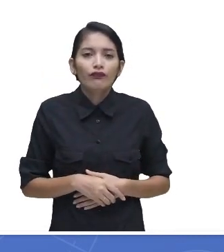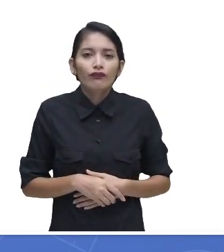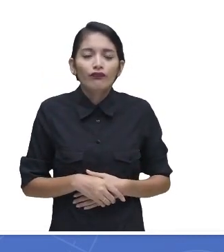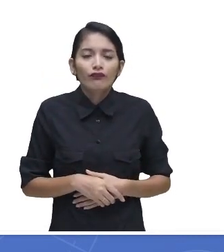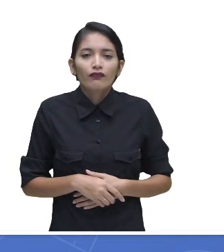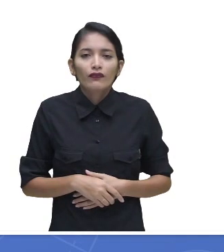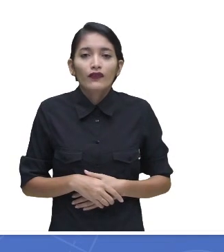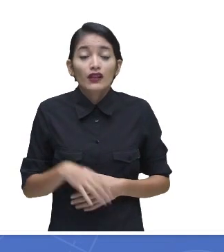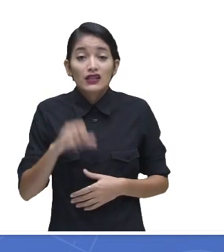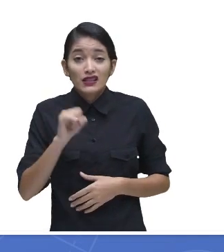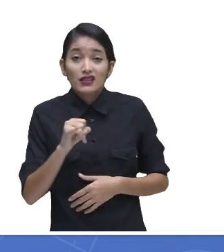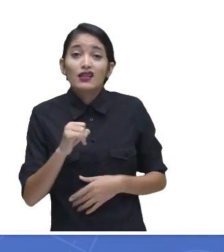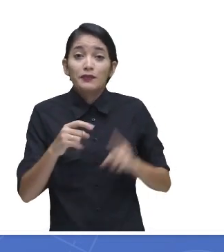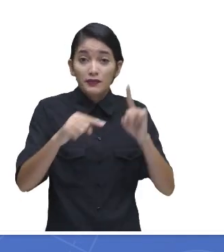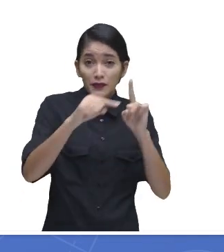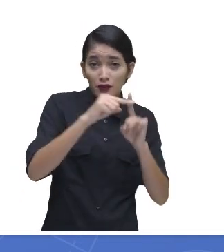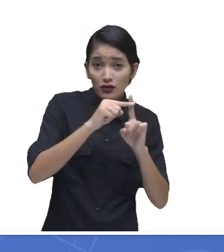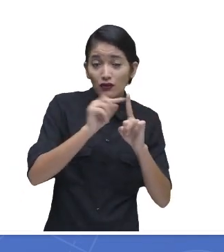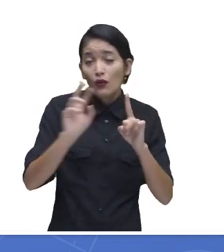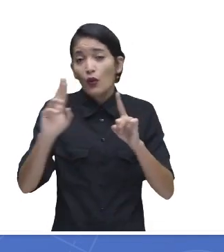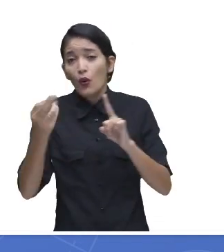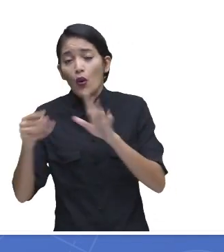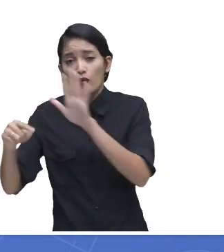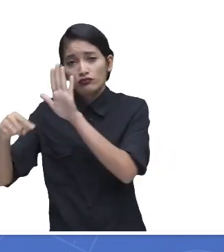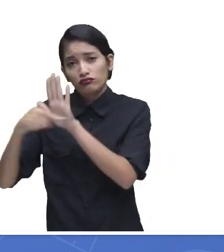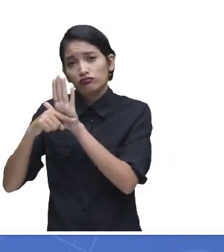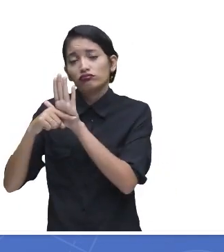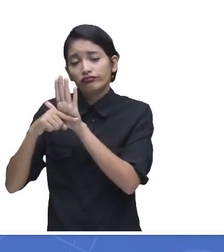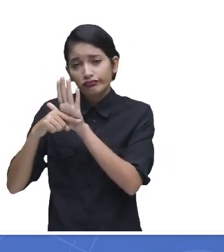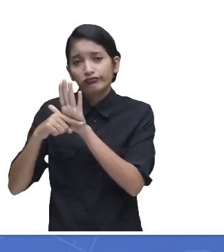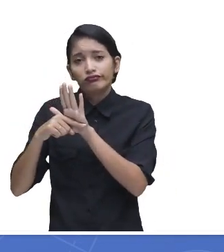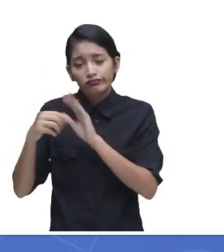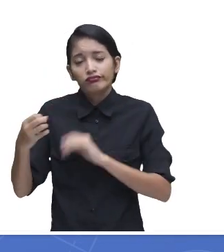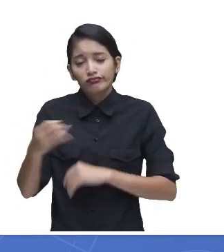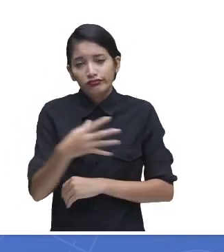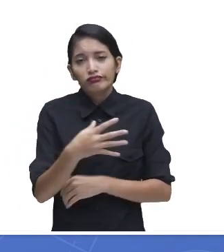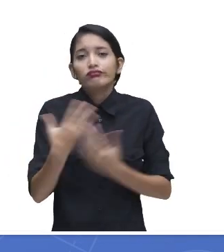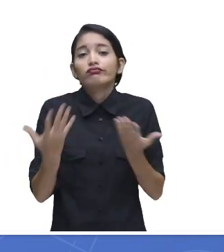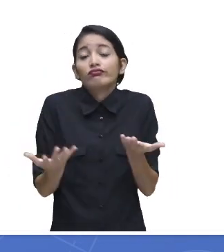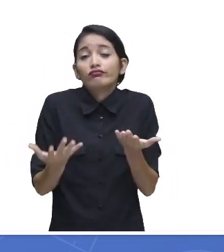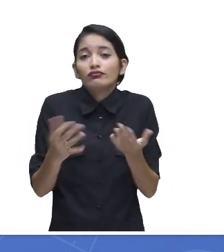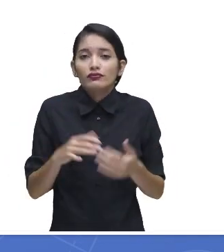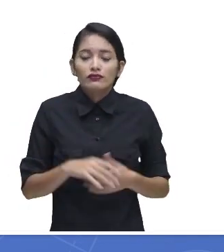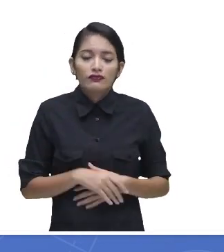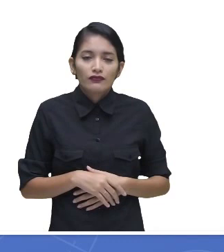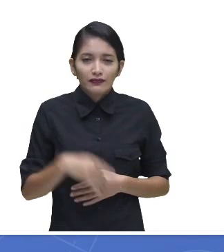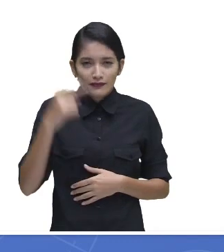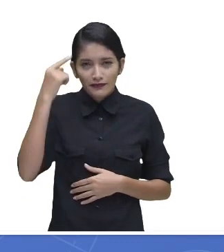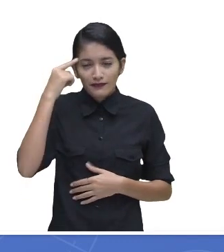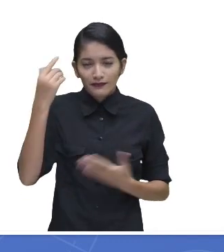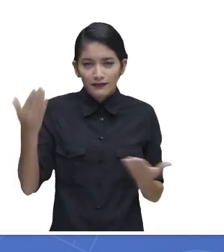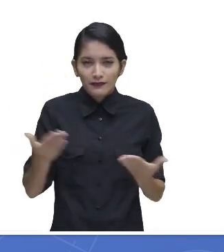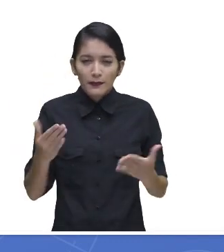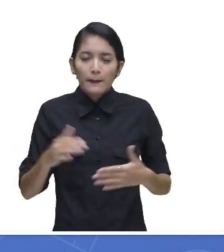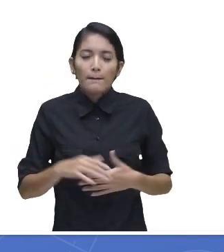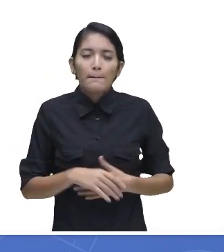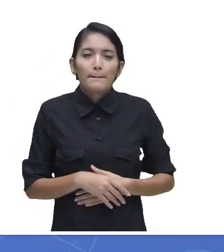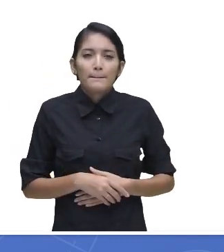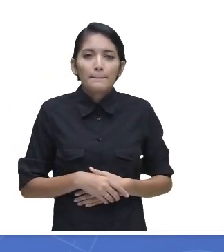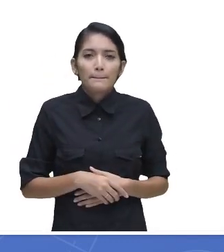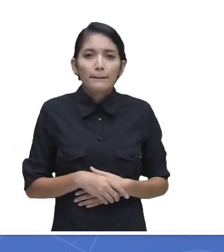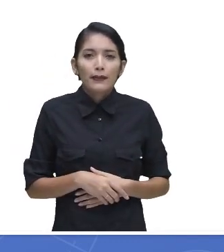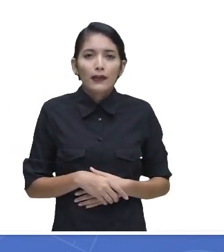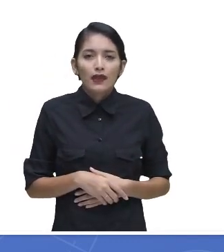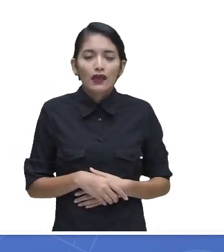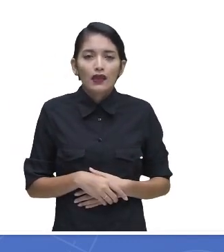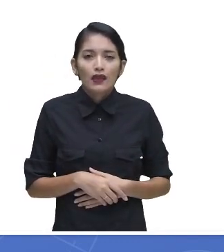É positivo ou é negativo a modernidade? Então vamos pensar sobre isso.